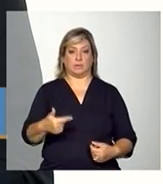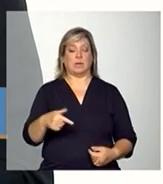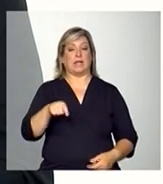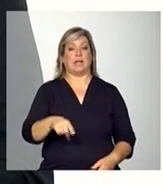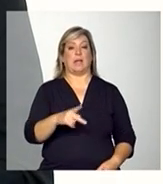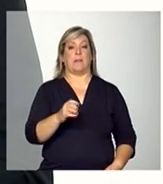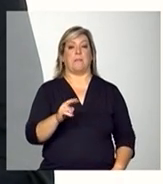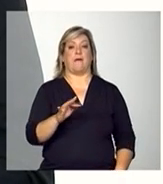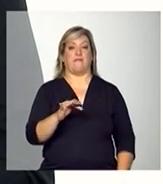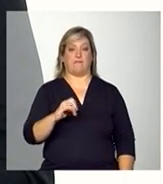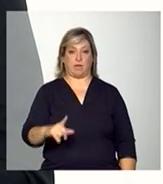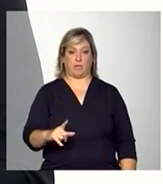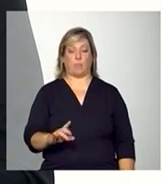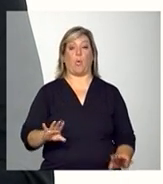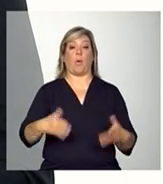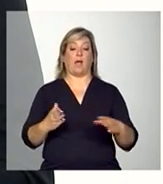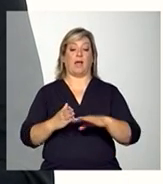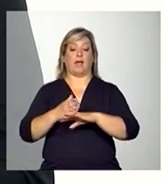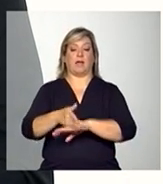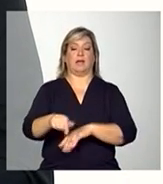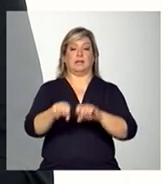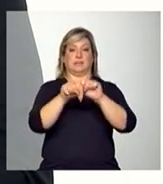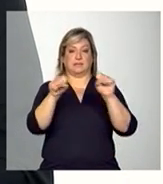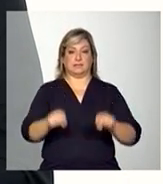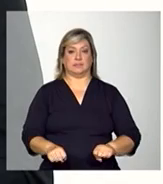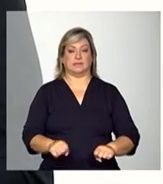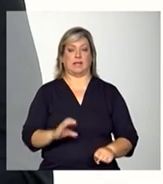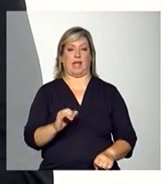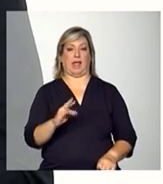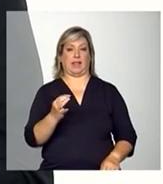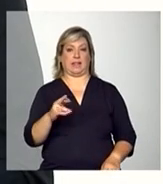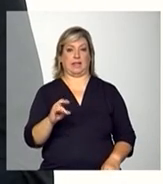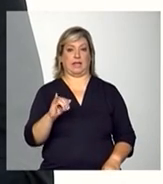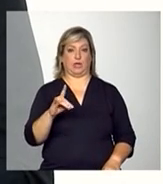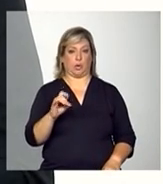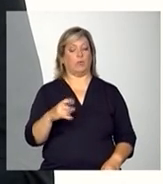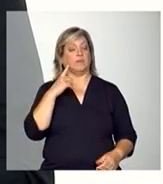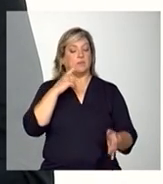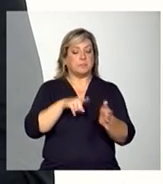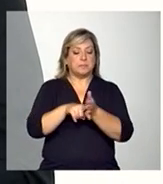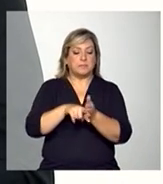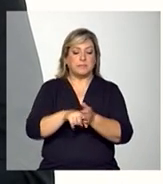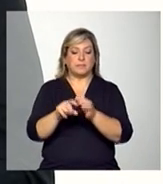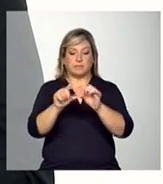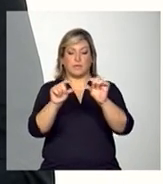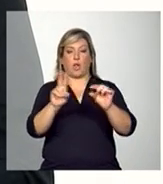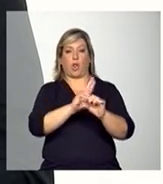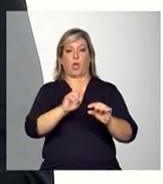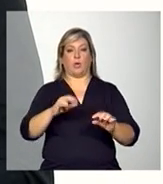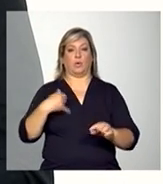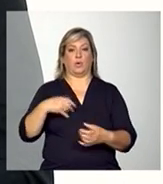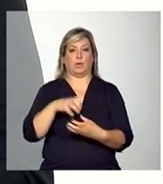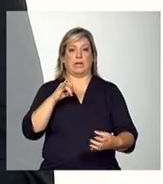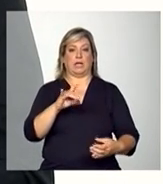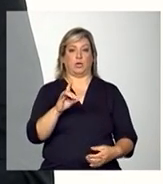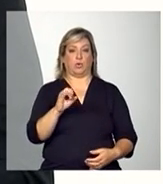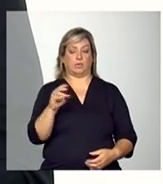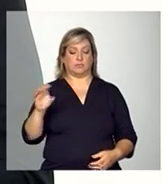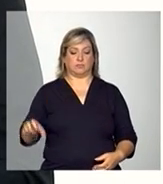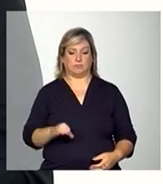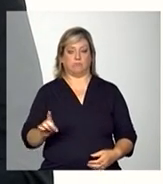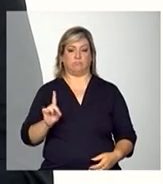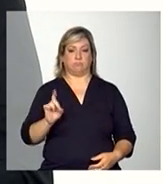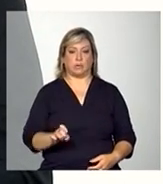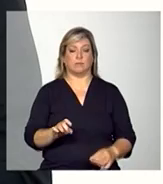perfil entrando no sistema Carira do Idoso pesquisar idoso buscar o idoso a gente recomenda buscar pelo niis